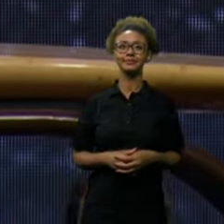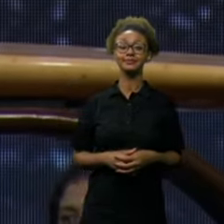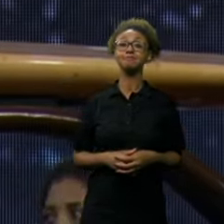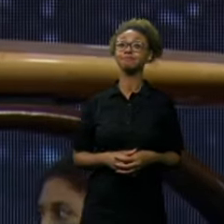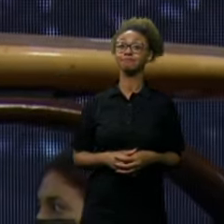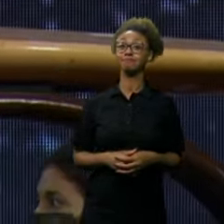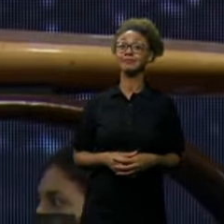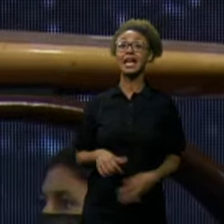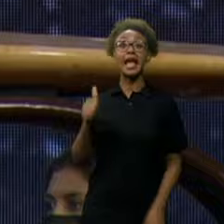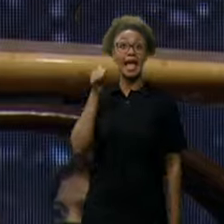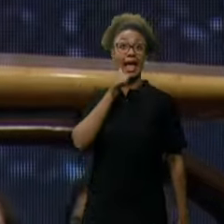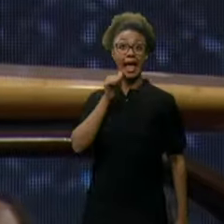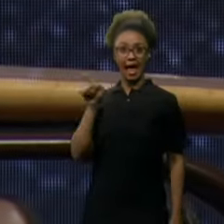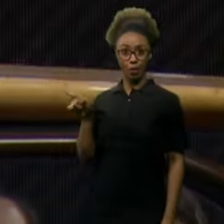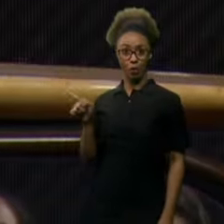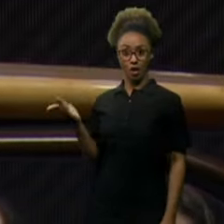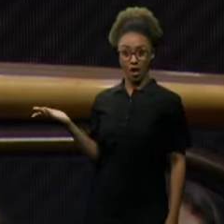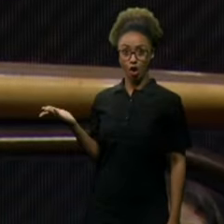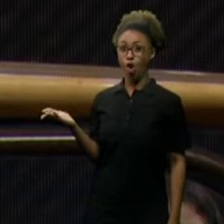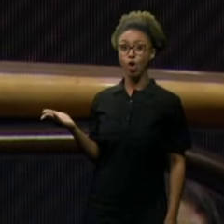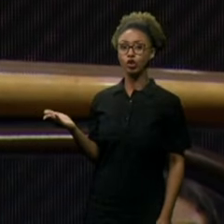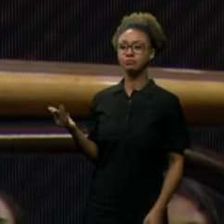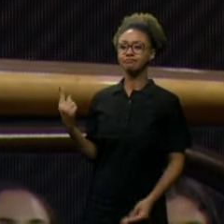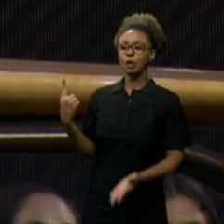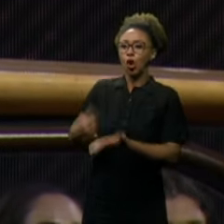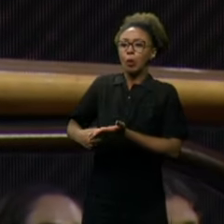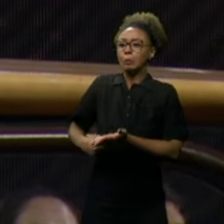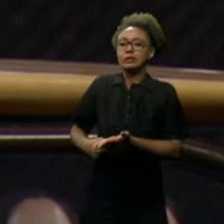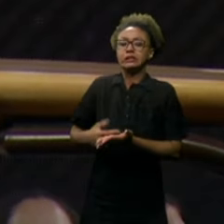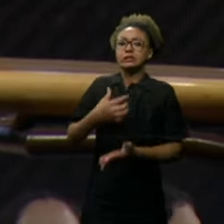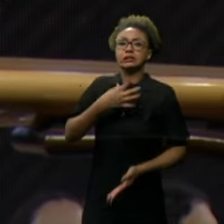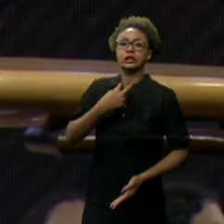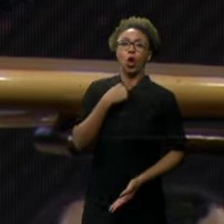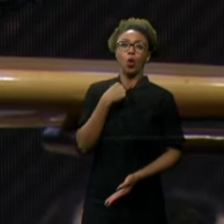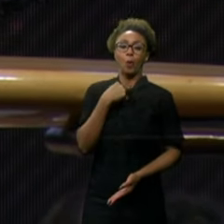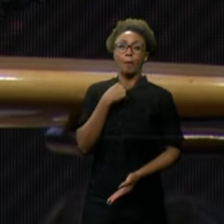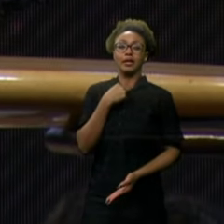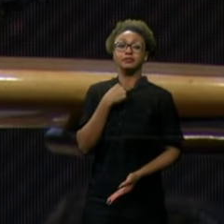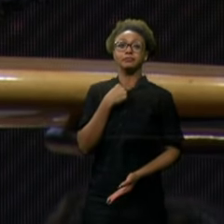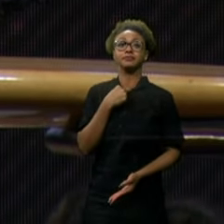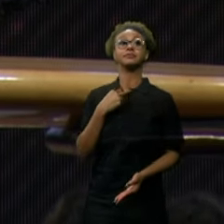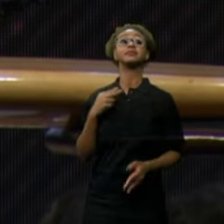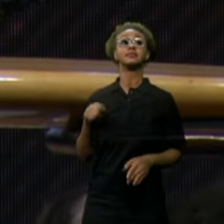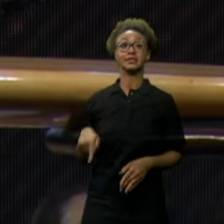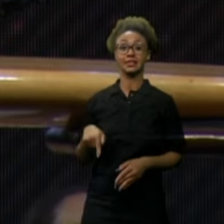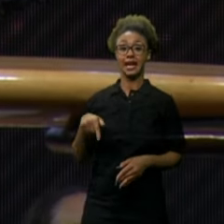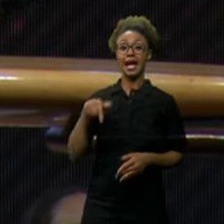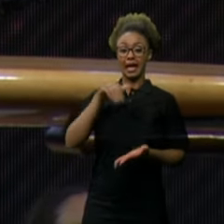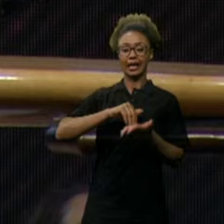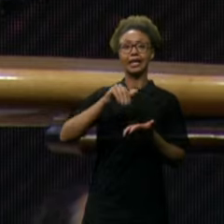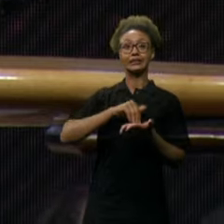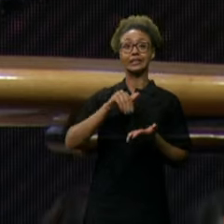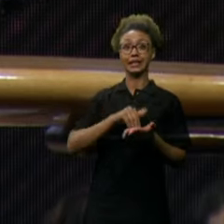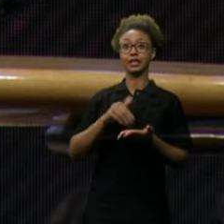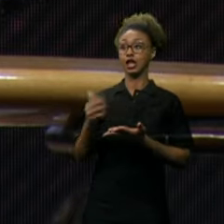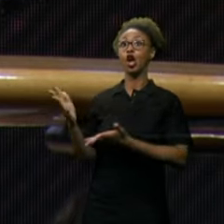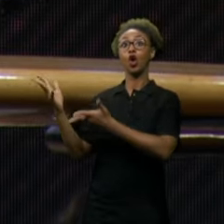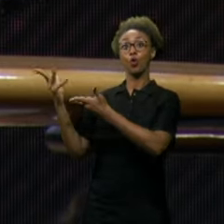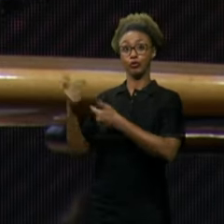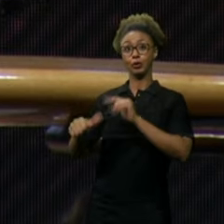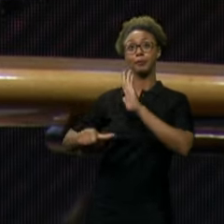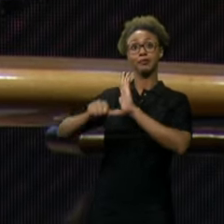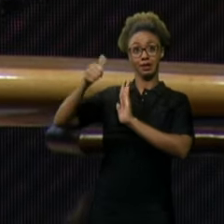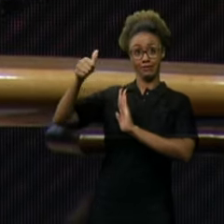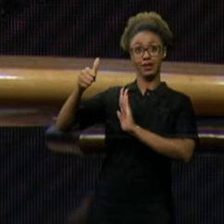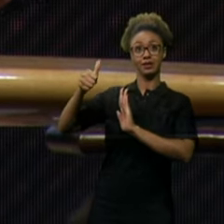e ela não tinha agenda praticamente e o e o primeiro convite feito pela secretaria o